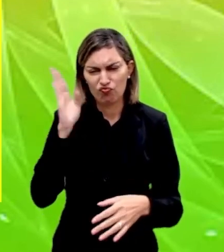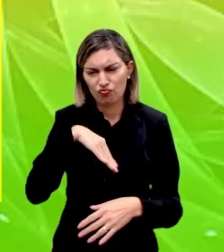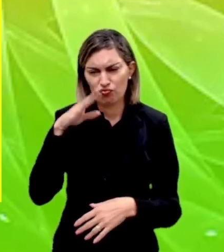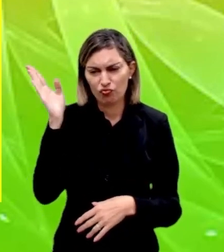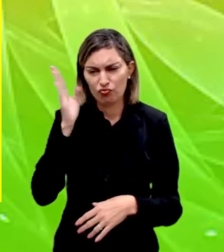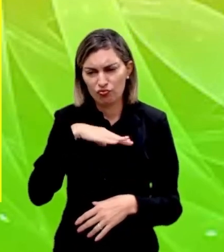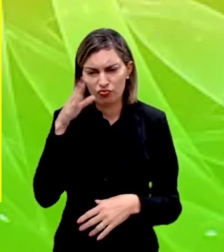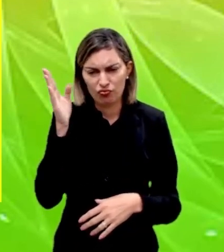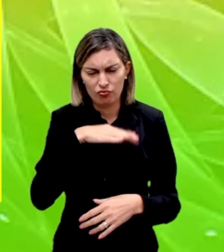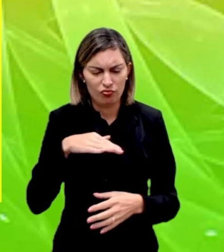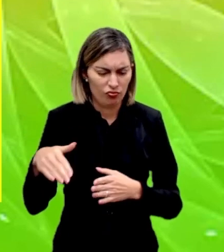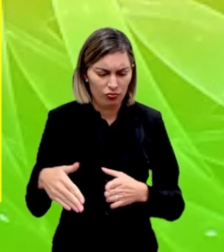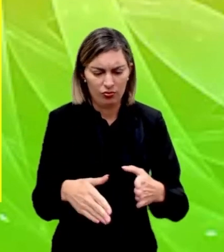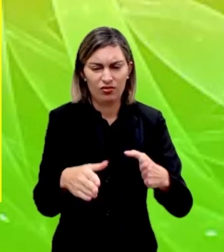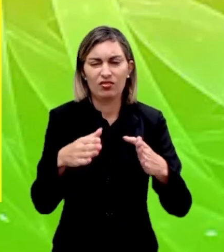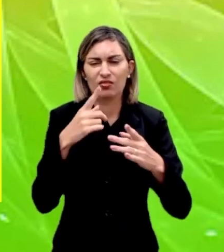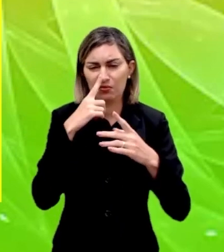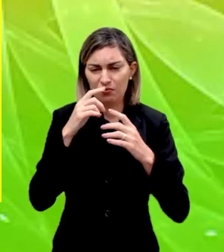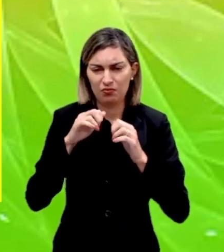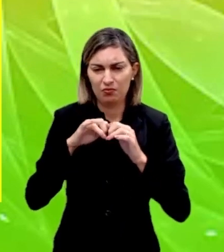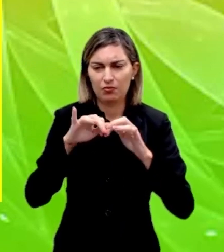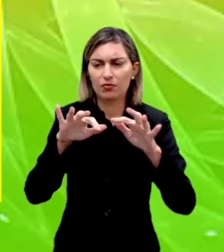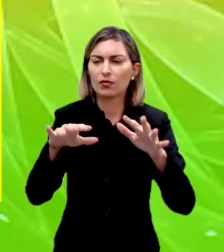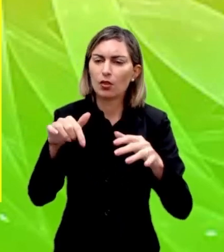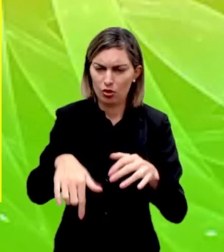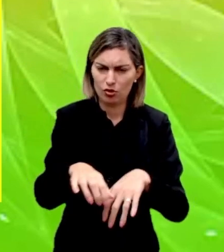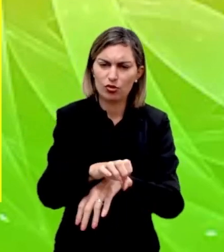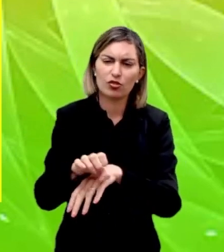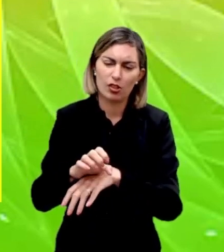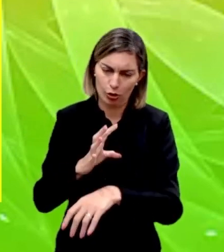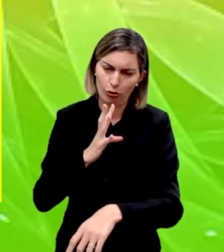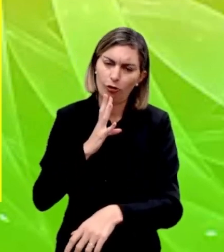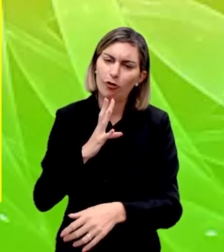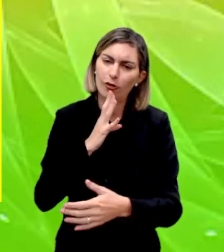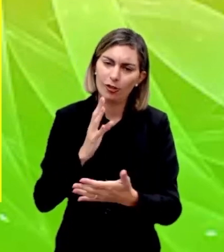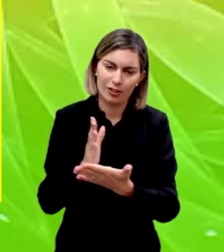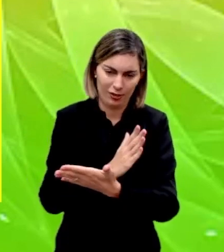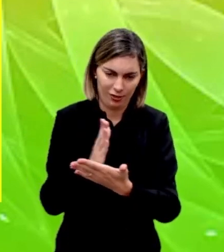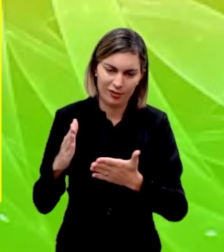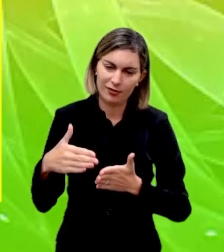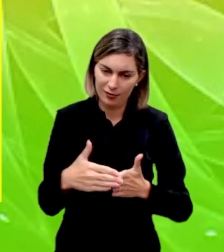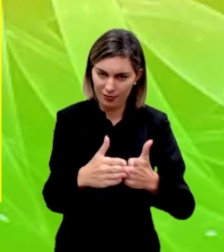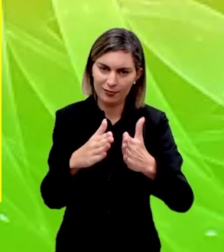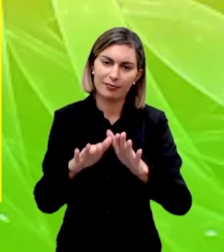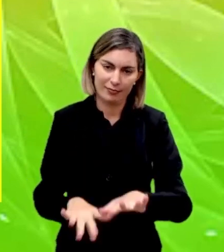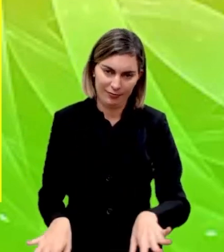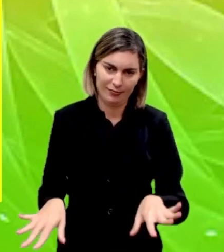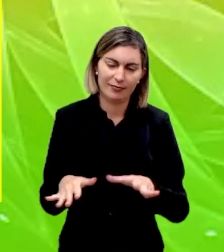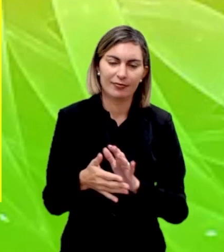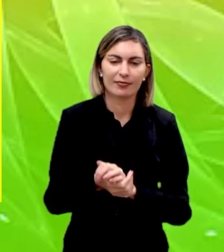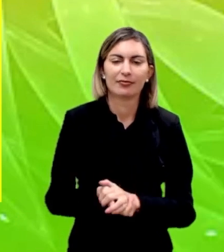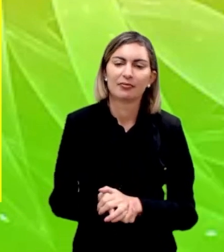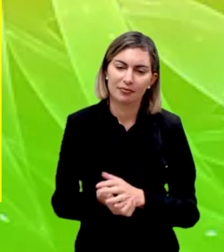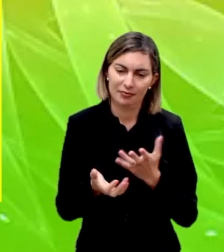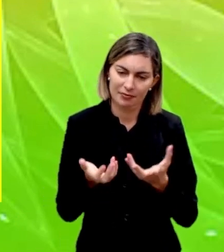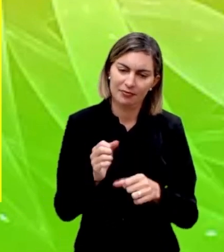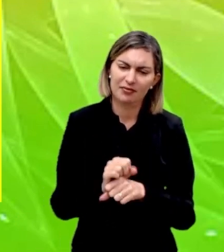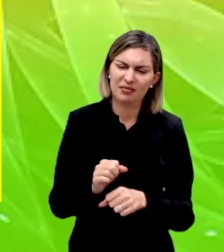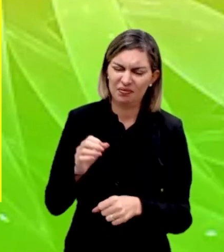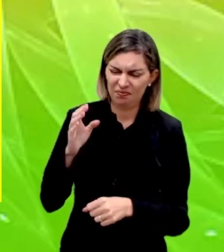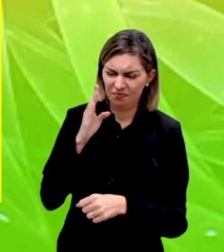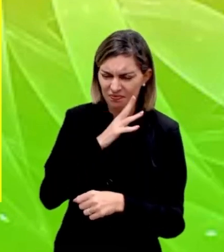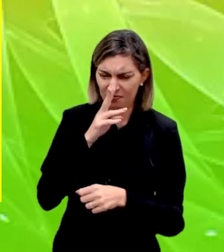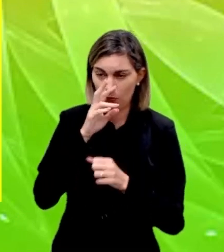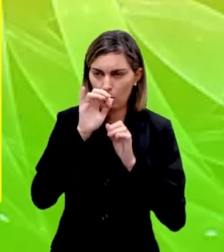de podre. Eu acho que por aqui no nosso estado a gente conhece alguns rios assim, né? Que tem aquele